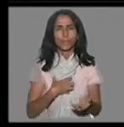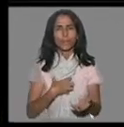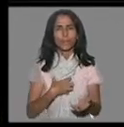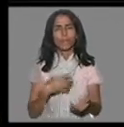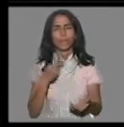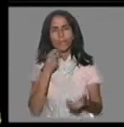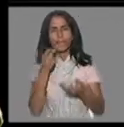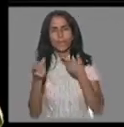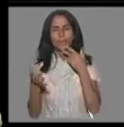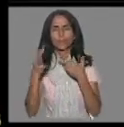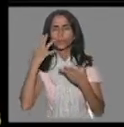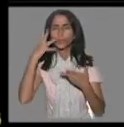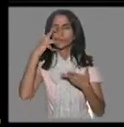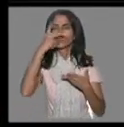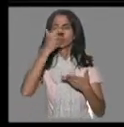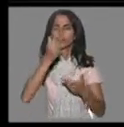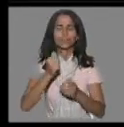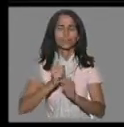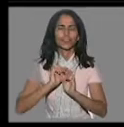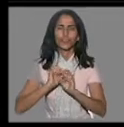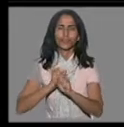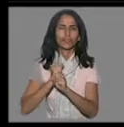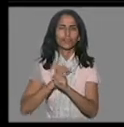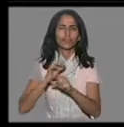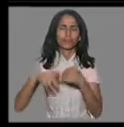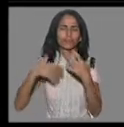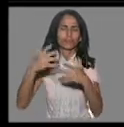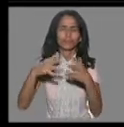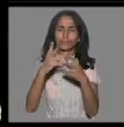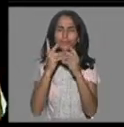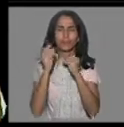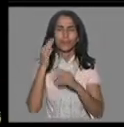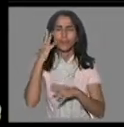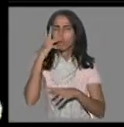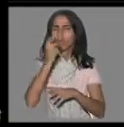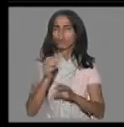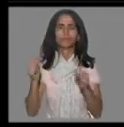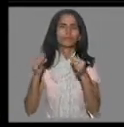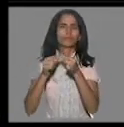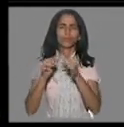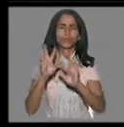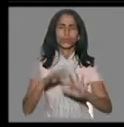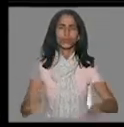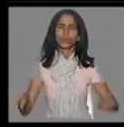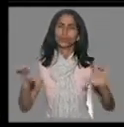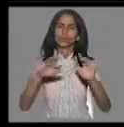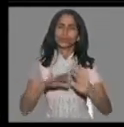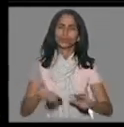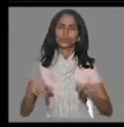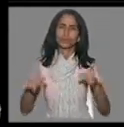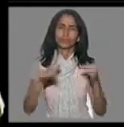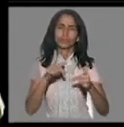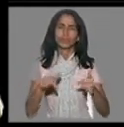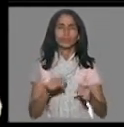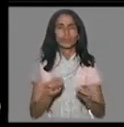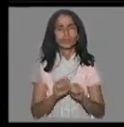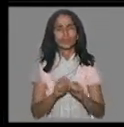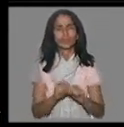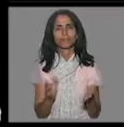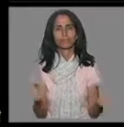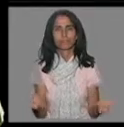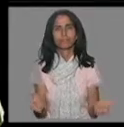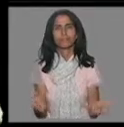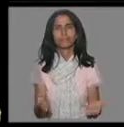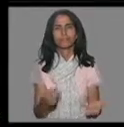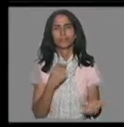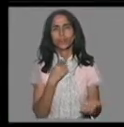de falar da beleza, que é algo que transcende ao material, né? E acho que isso está no trabalho que a gente faz também, não pode deixar de estar,